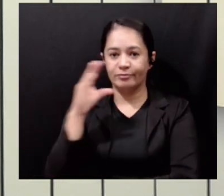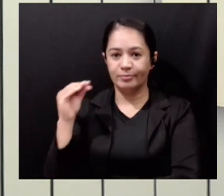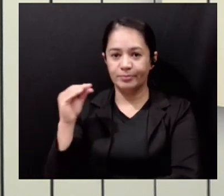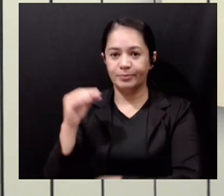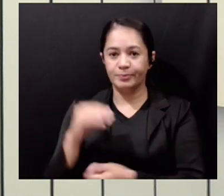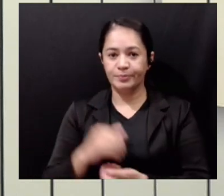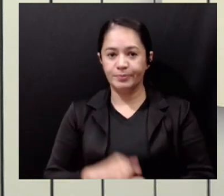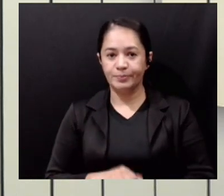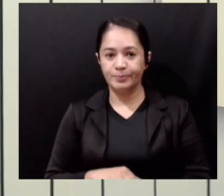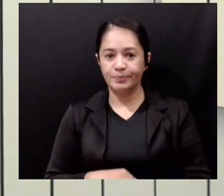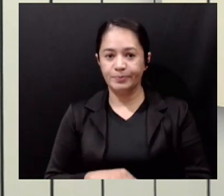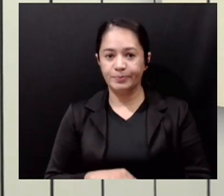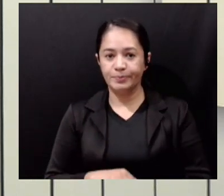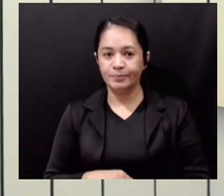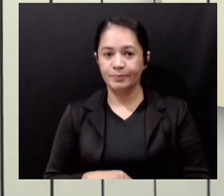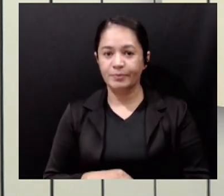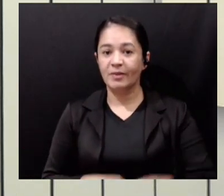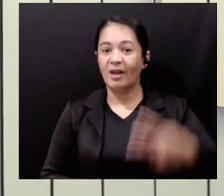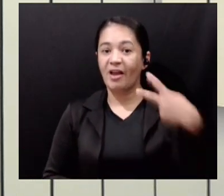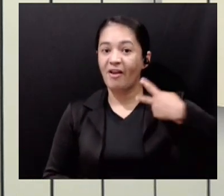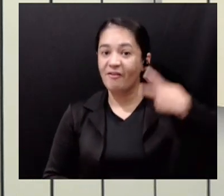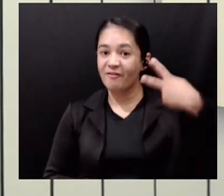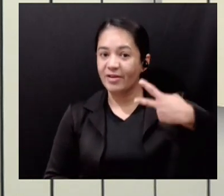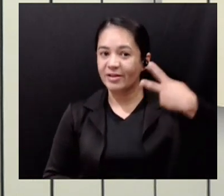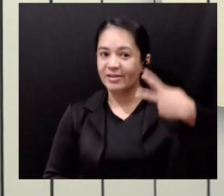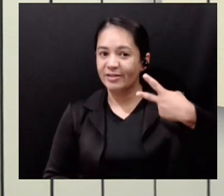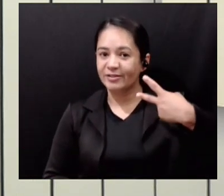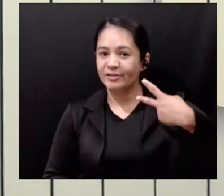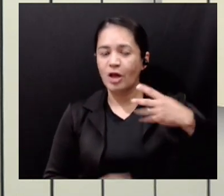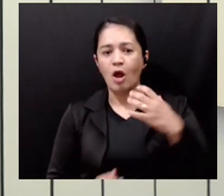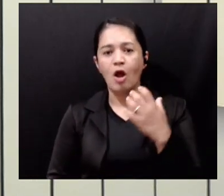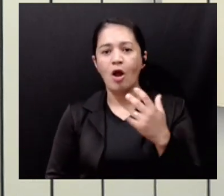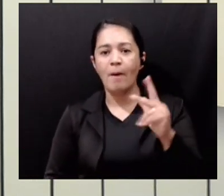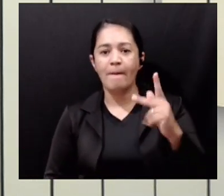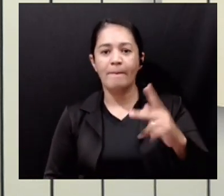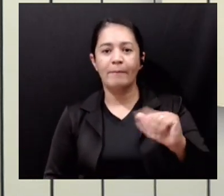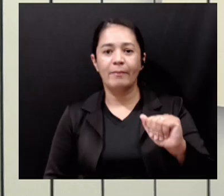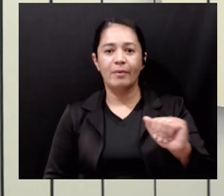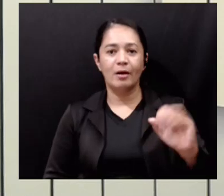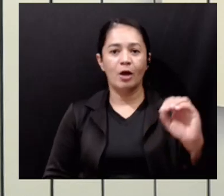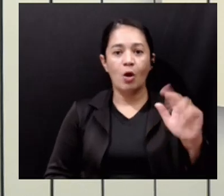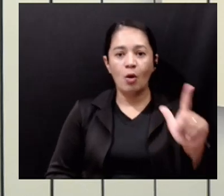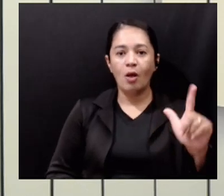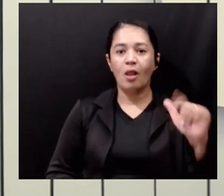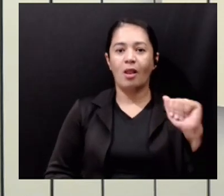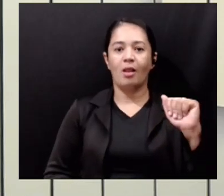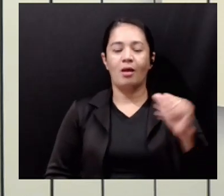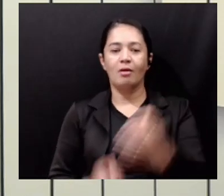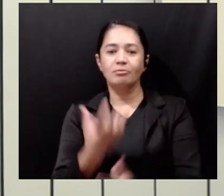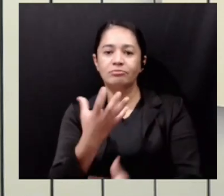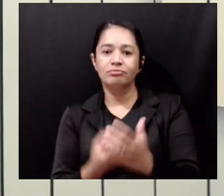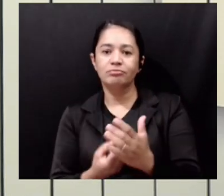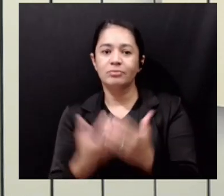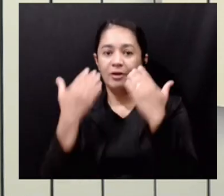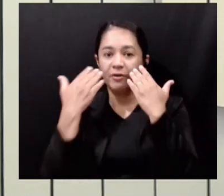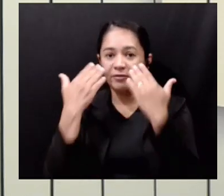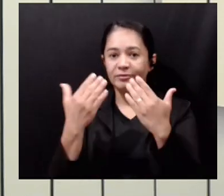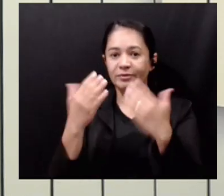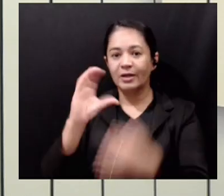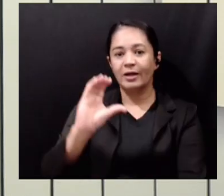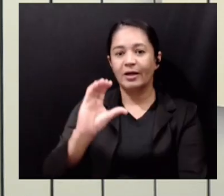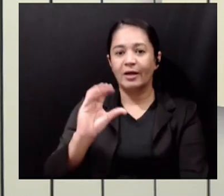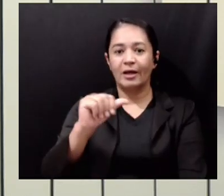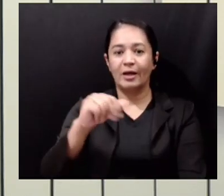E a vereadora Paola Miguel recriou a Frente Parlamentar em defesa da cannabis medicinal e do